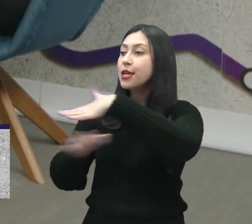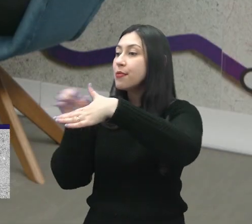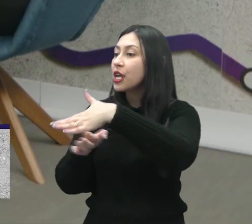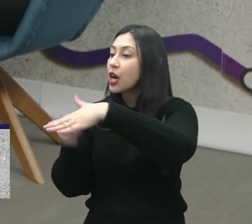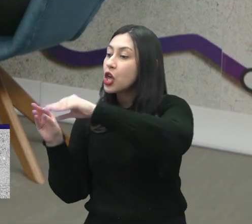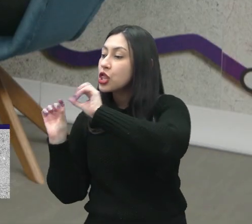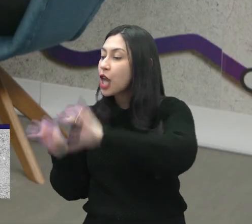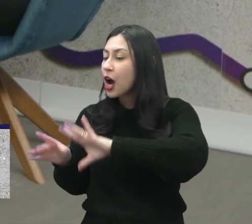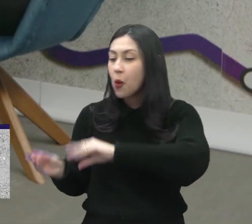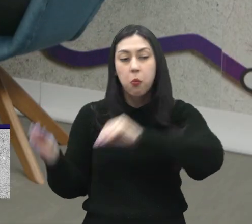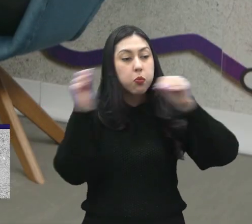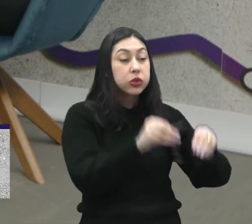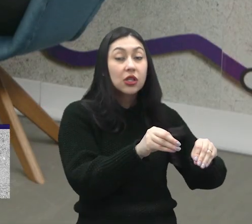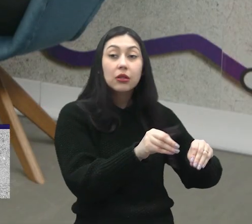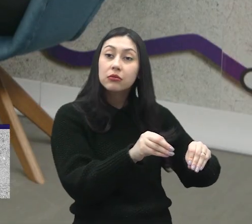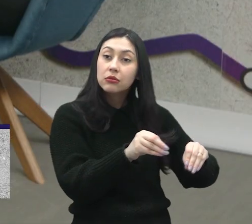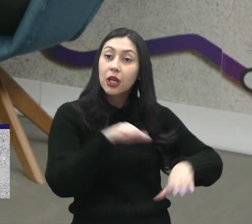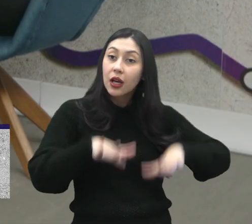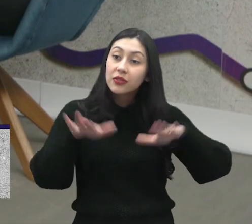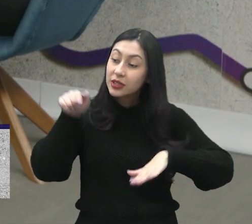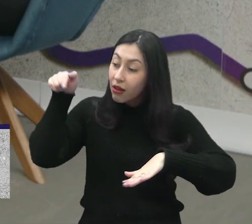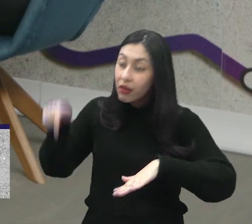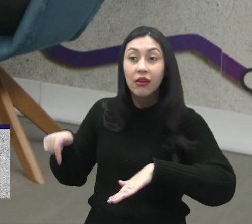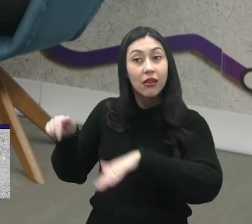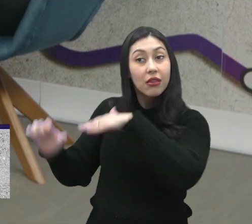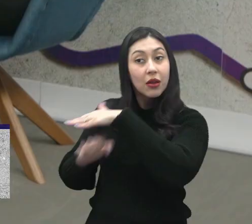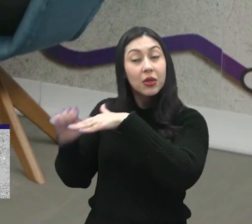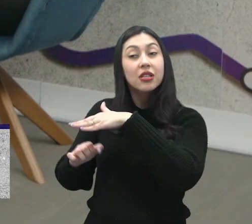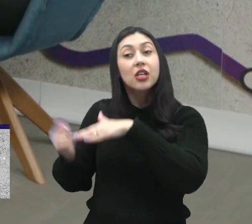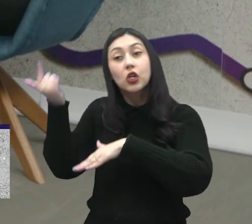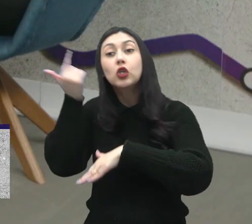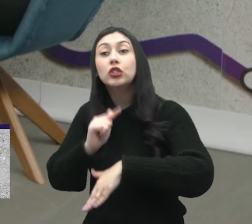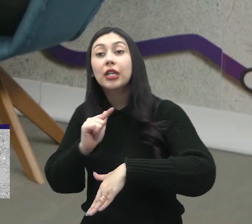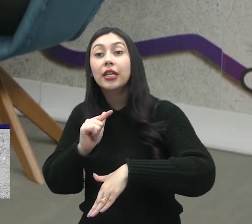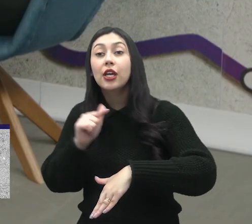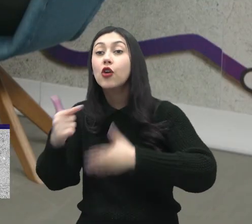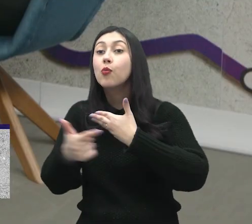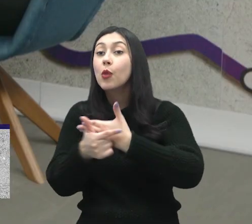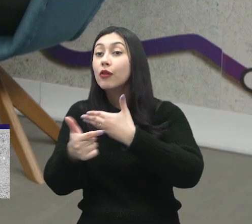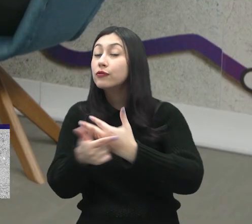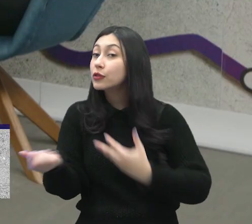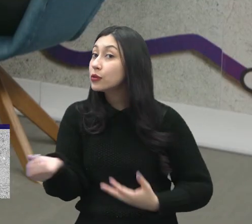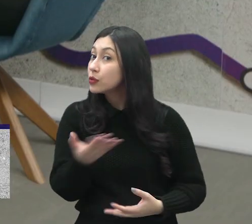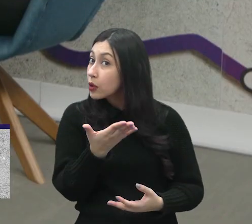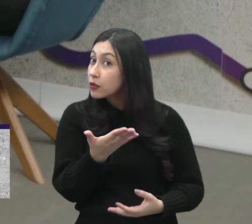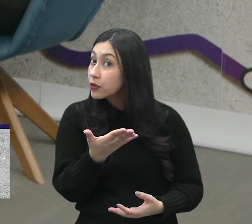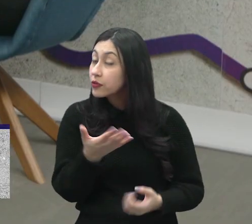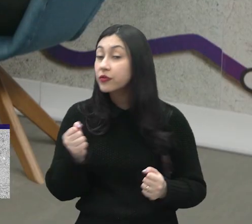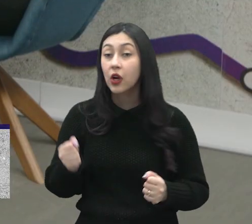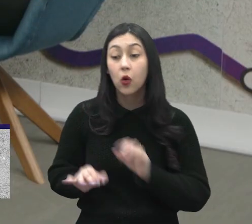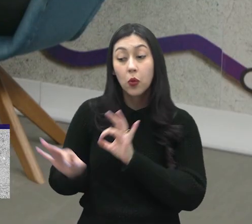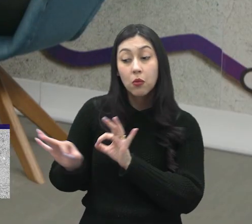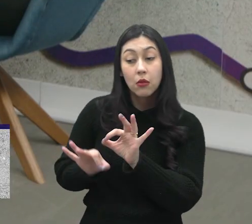empresa. Às vezes, dentro da própria organização, você vai encontrar uma atividade nova, você vai encontrar um